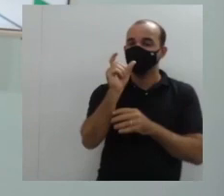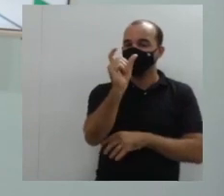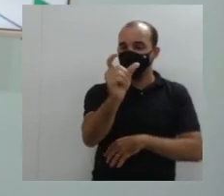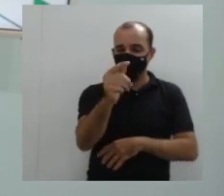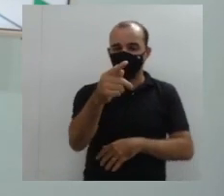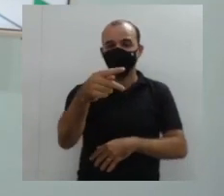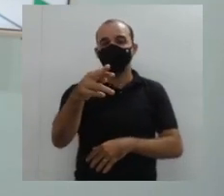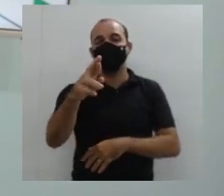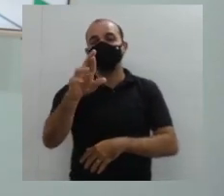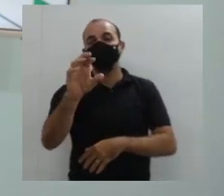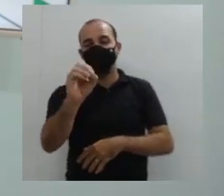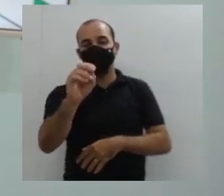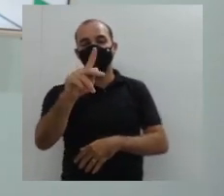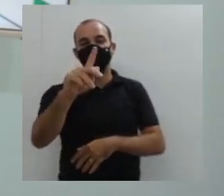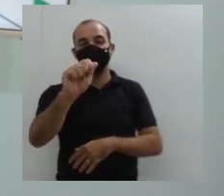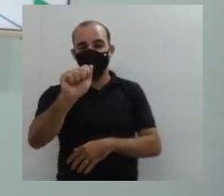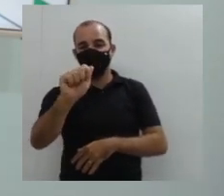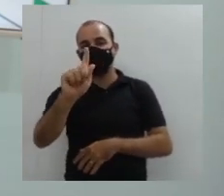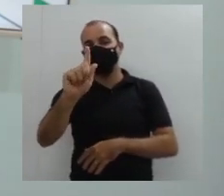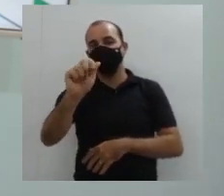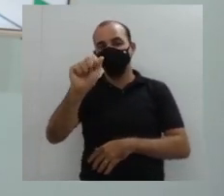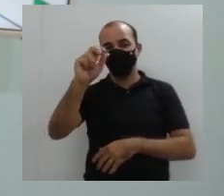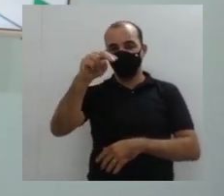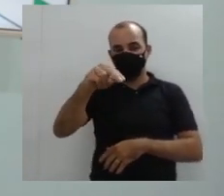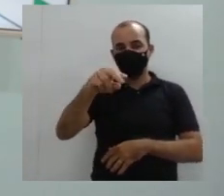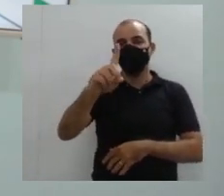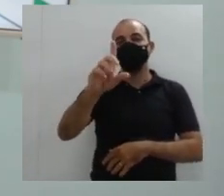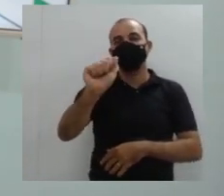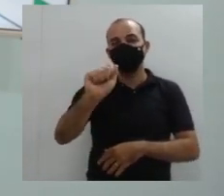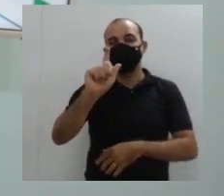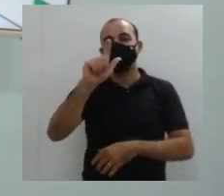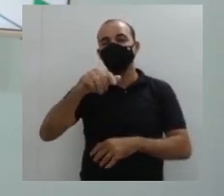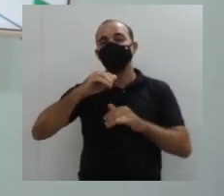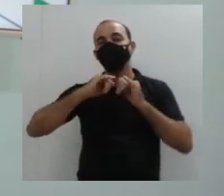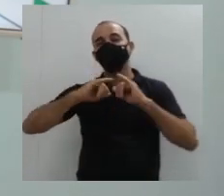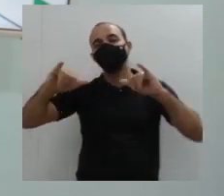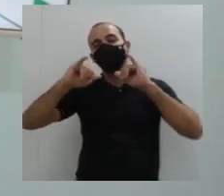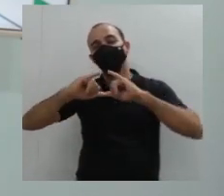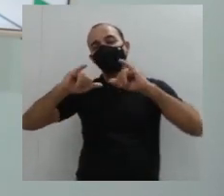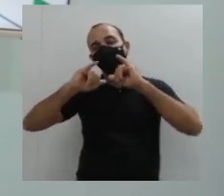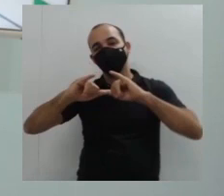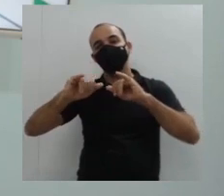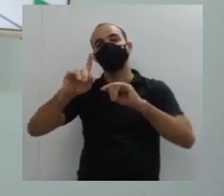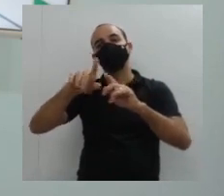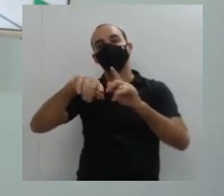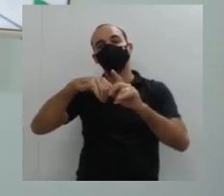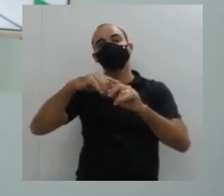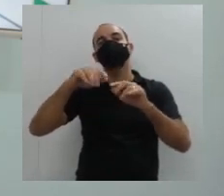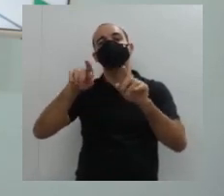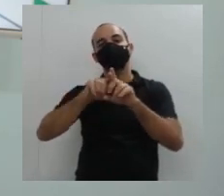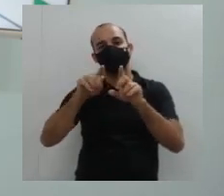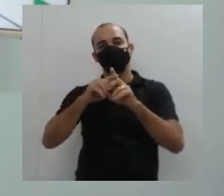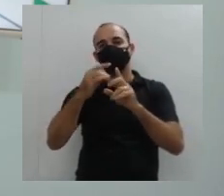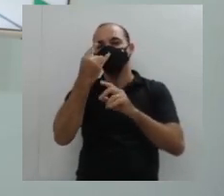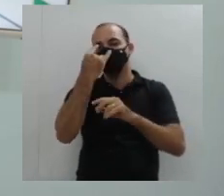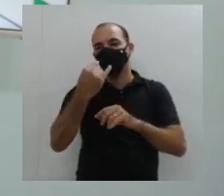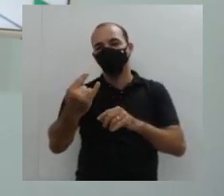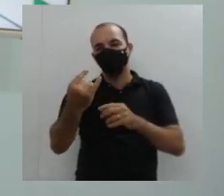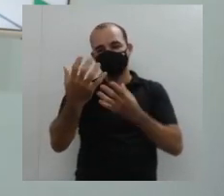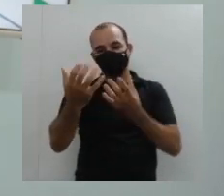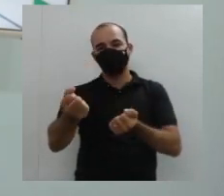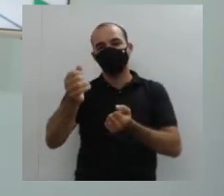que é propaganda? Propagar e lembrar a linguagem, convencer. Se cair numa prova,